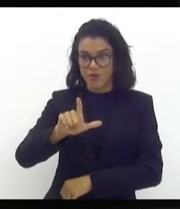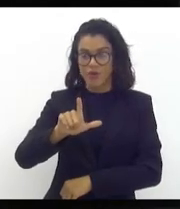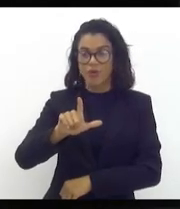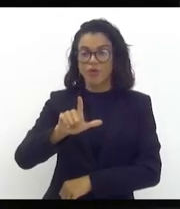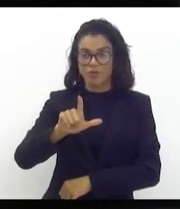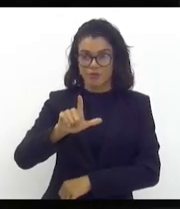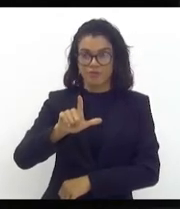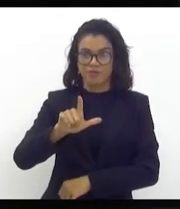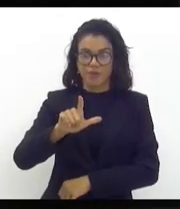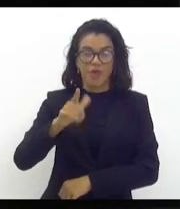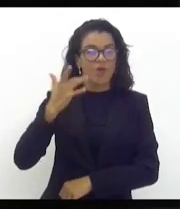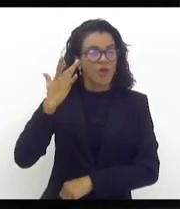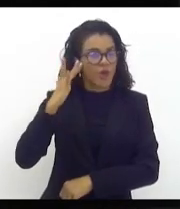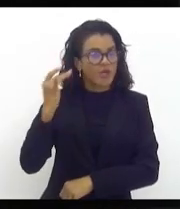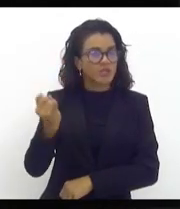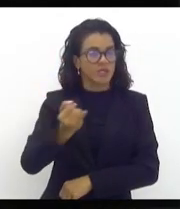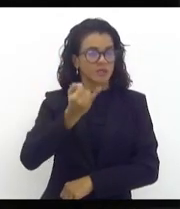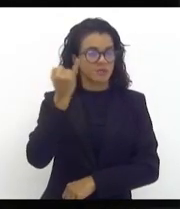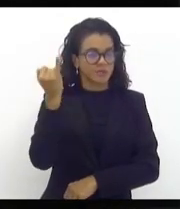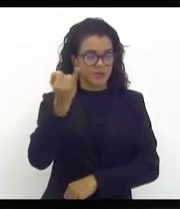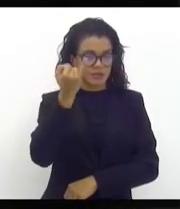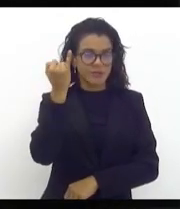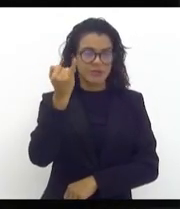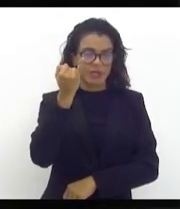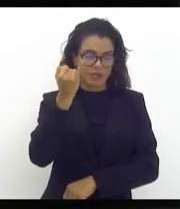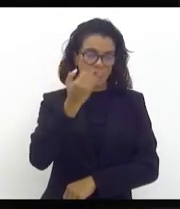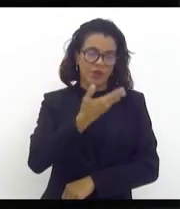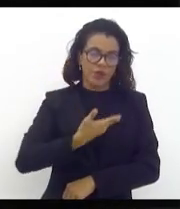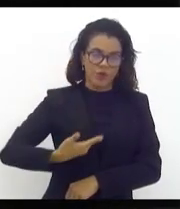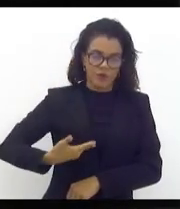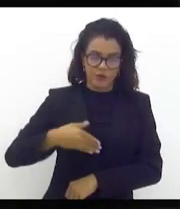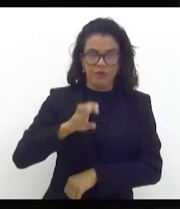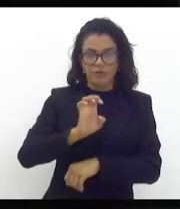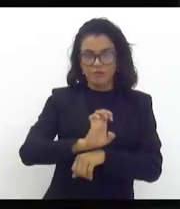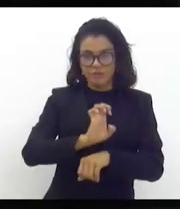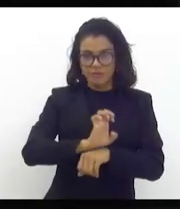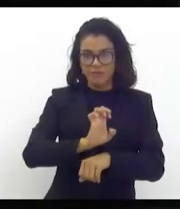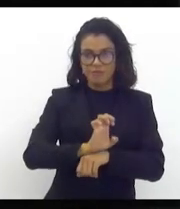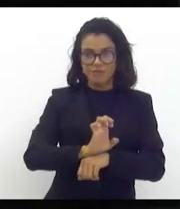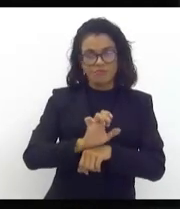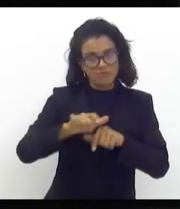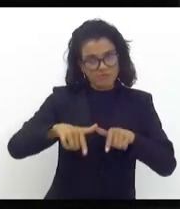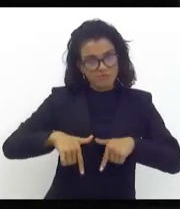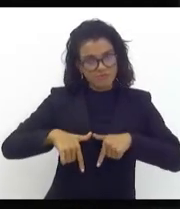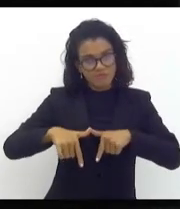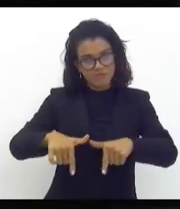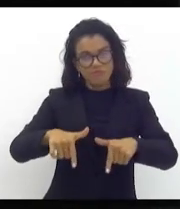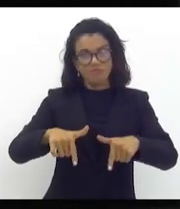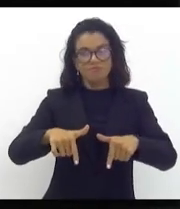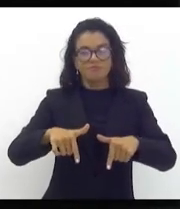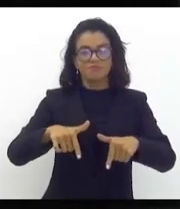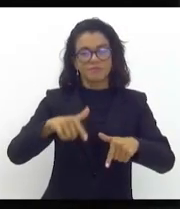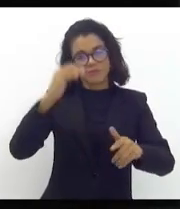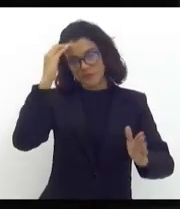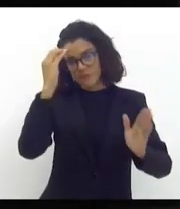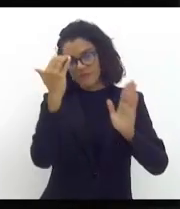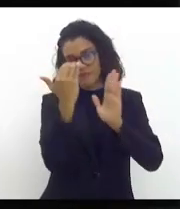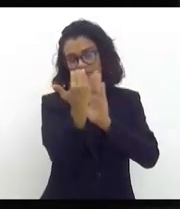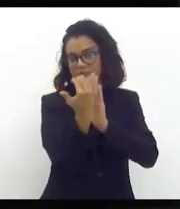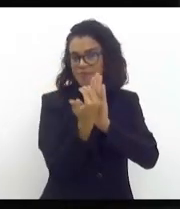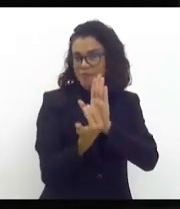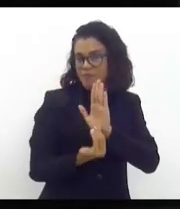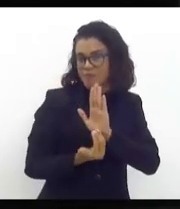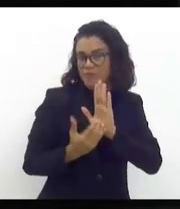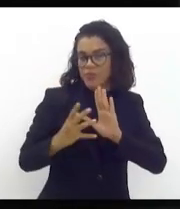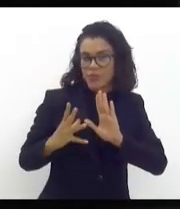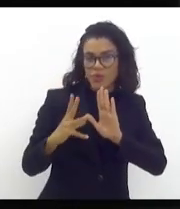um gesto muito importante a ser feito pelo governo do Estado, faça valer todos esses direitos